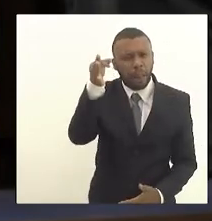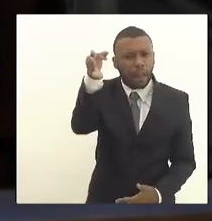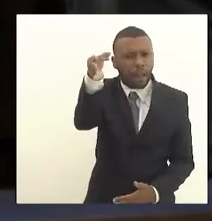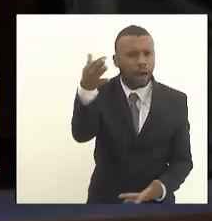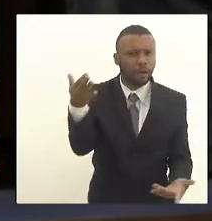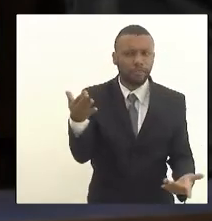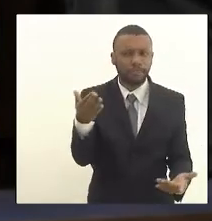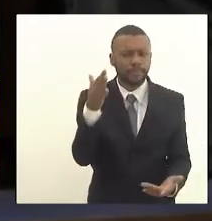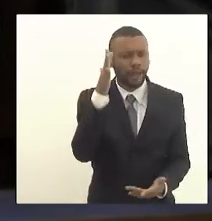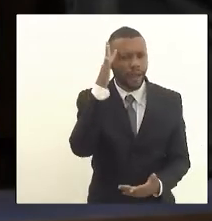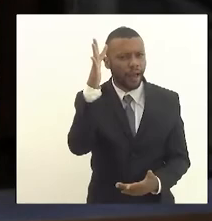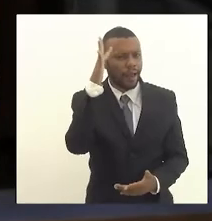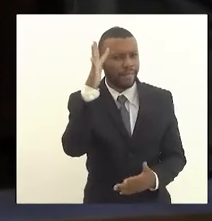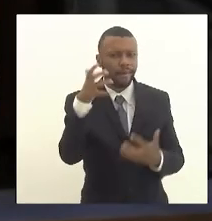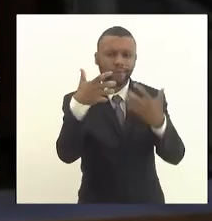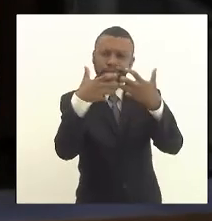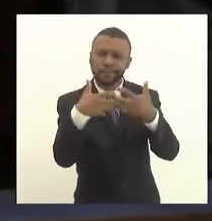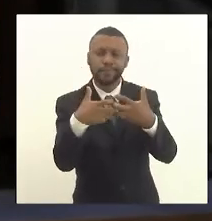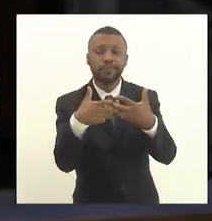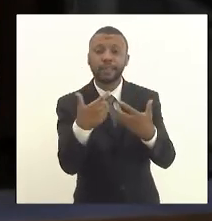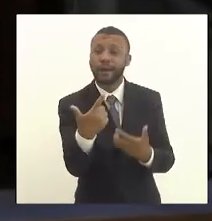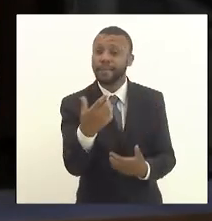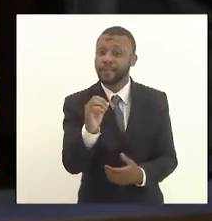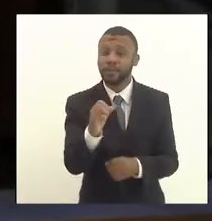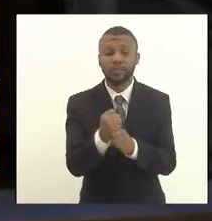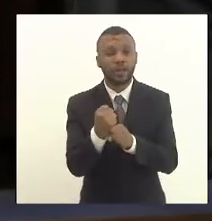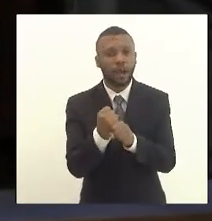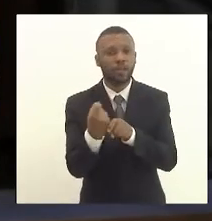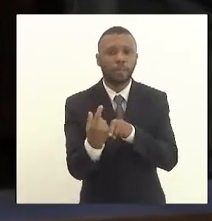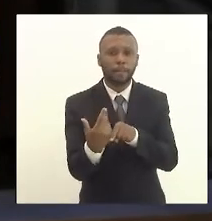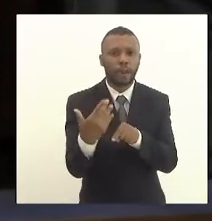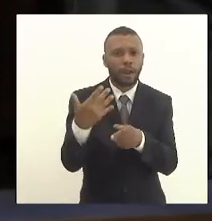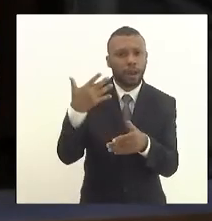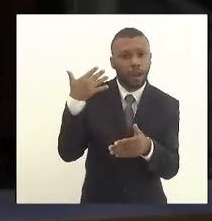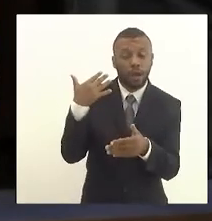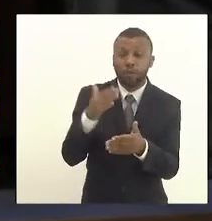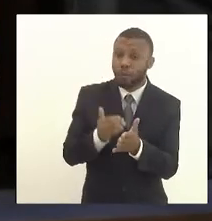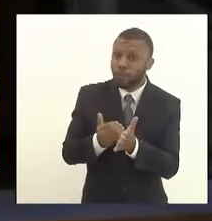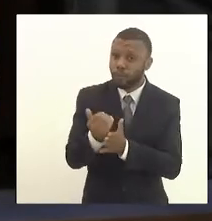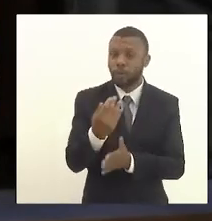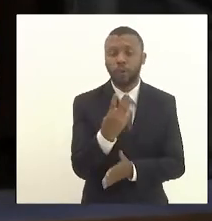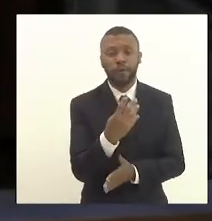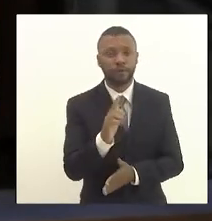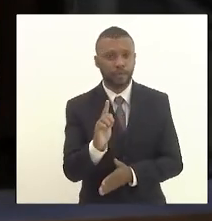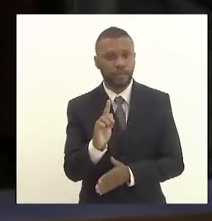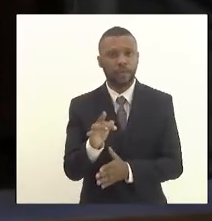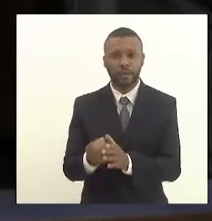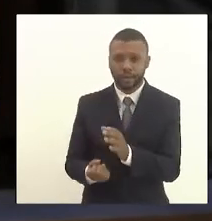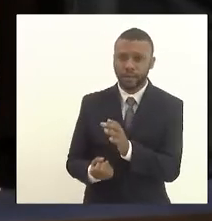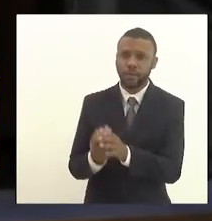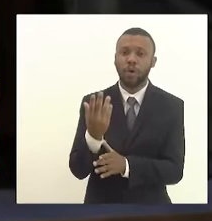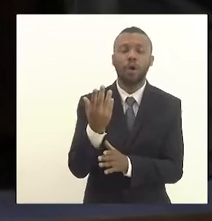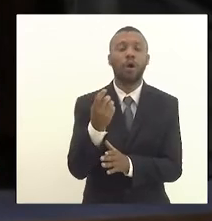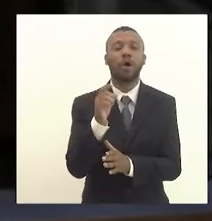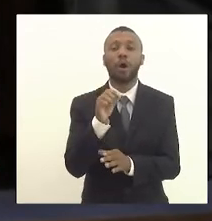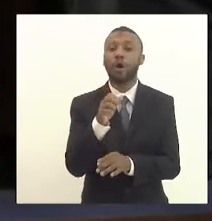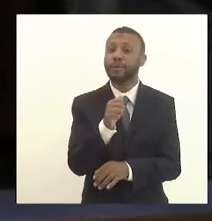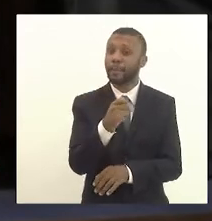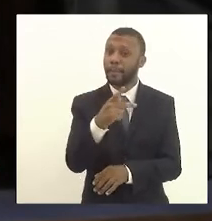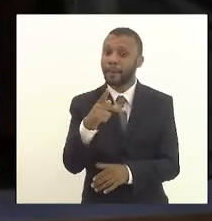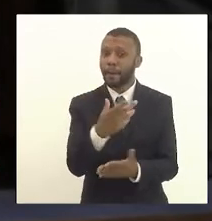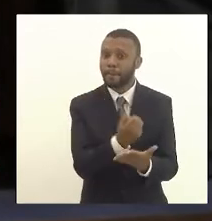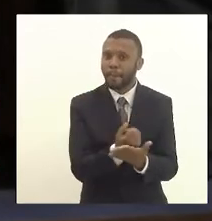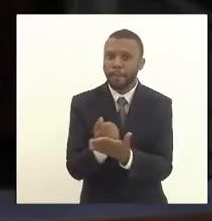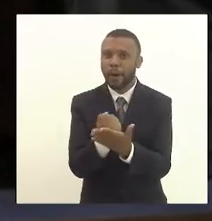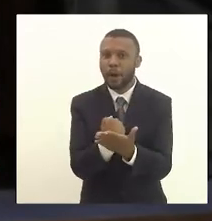vamos refletir. Há 20 anos atrás, quando entrou o 4G e ele criou a disrupção dos aplicativos, pouca gente